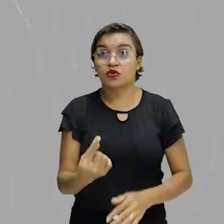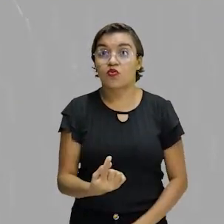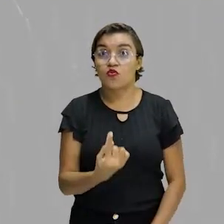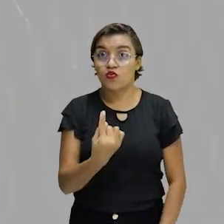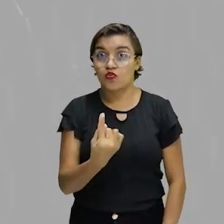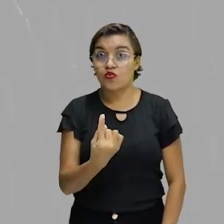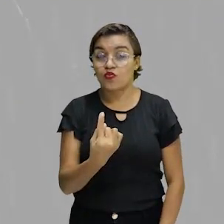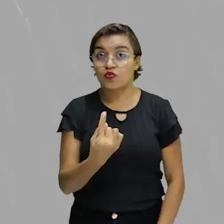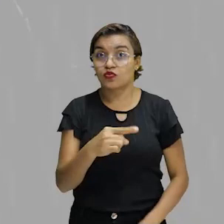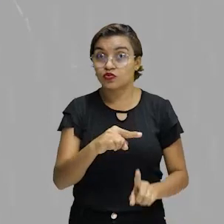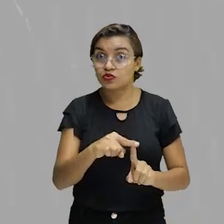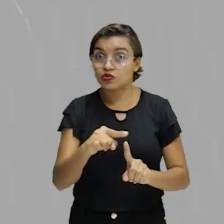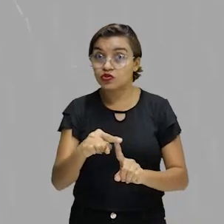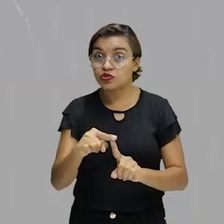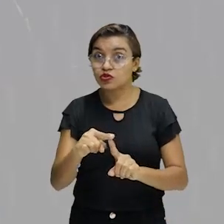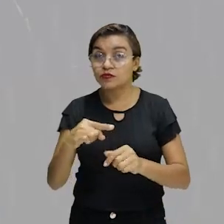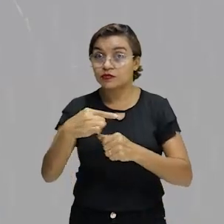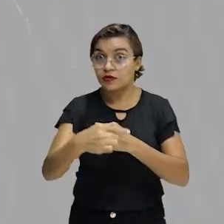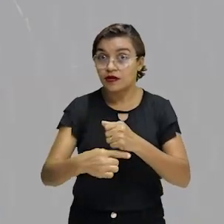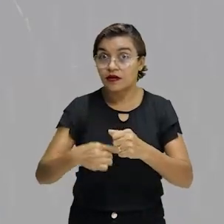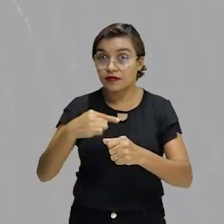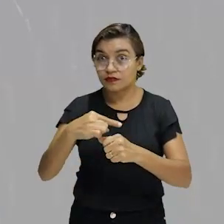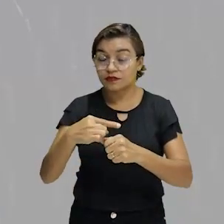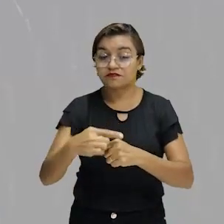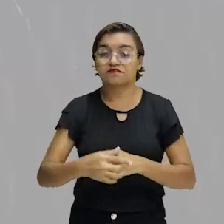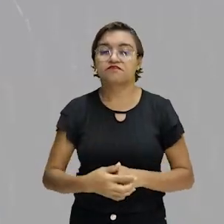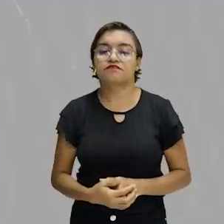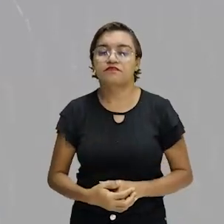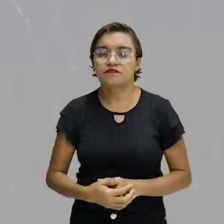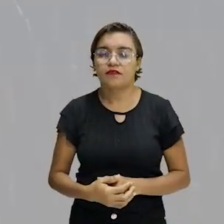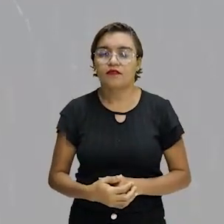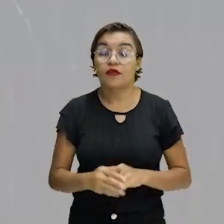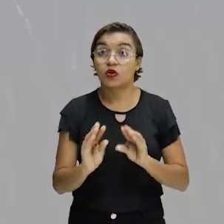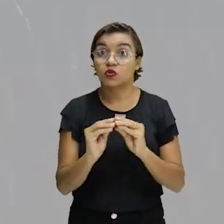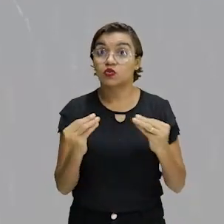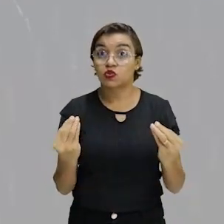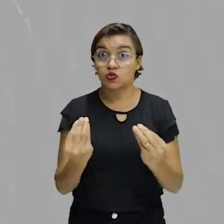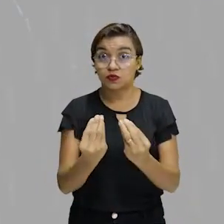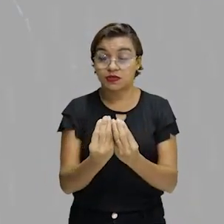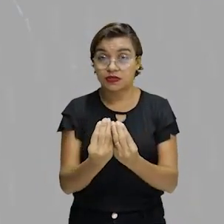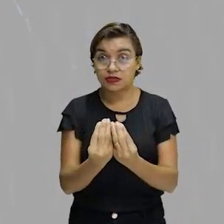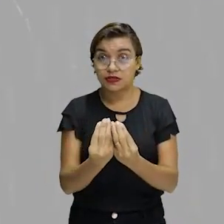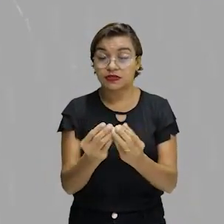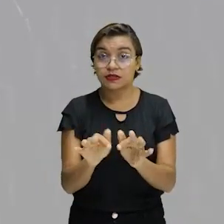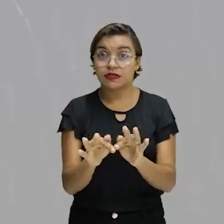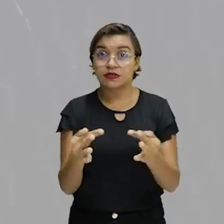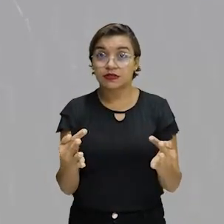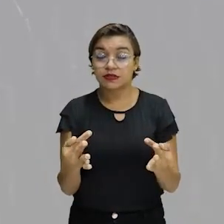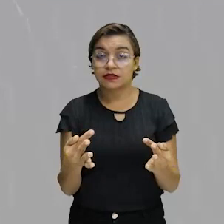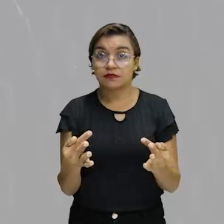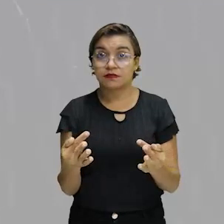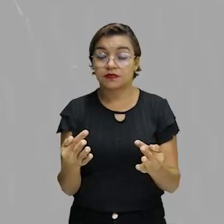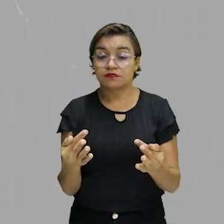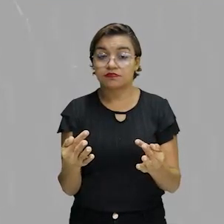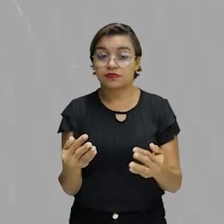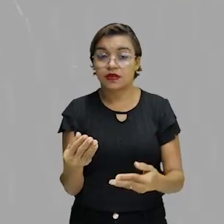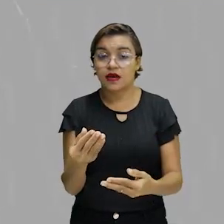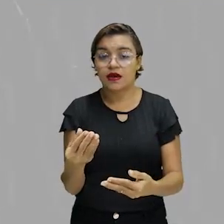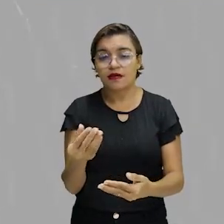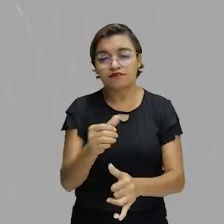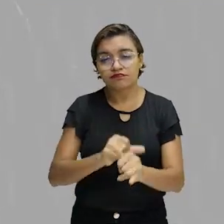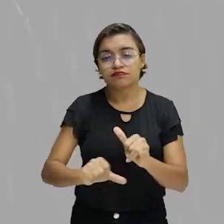único tipo de átomo então substância simples interagindo reagindo como a substância